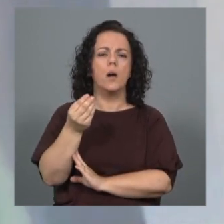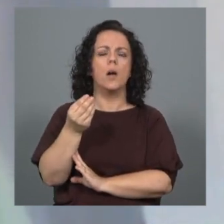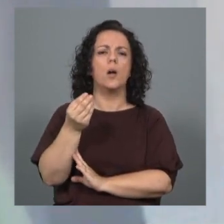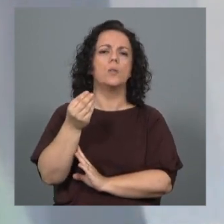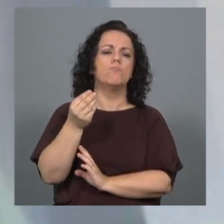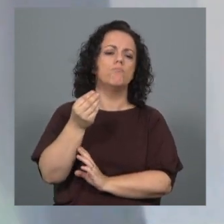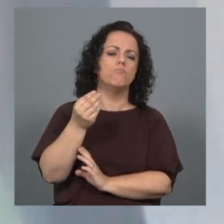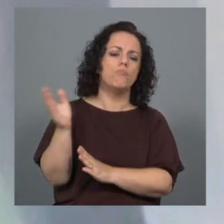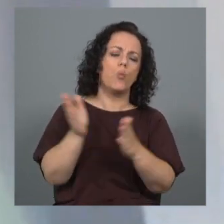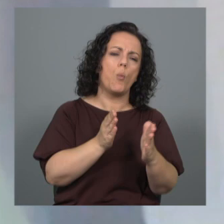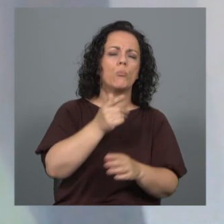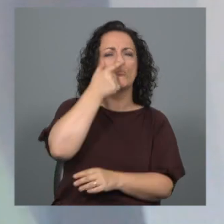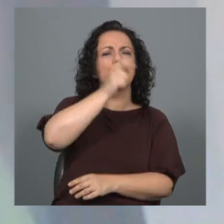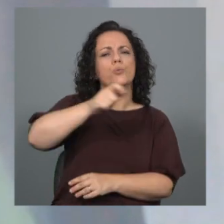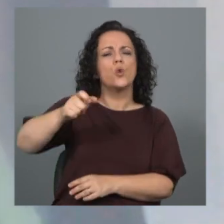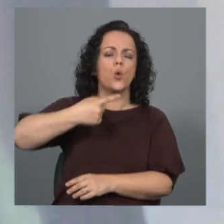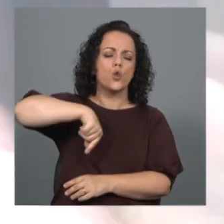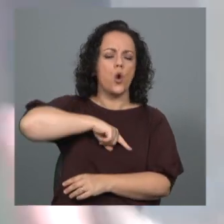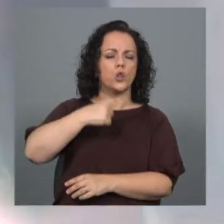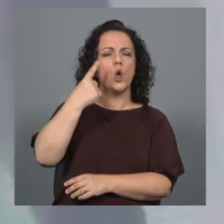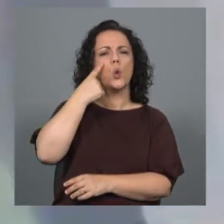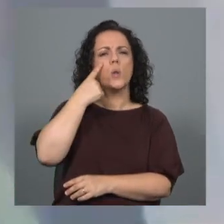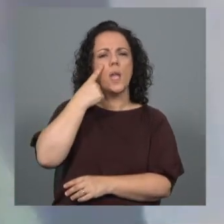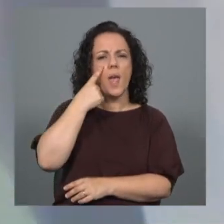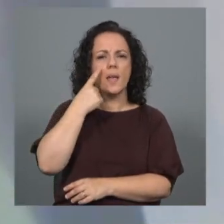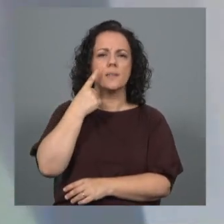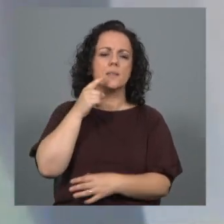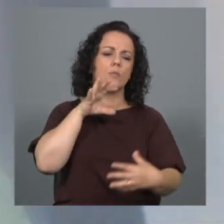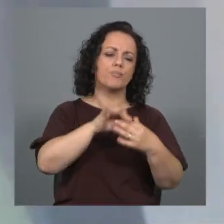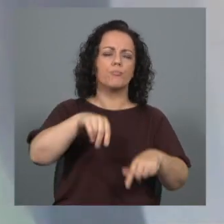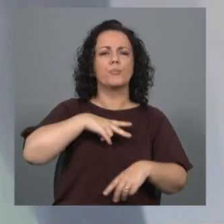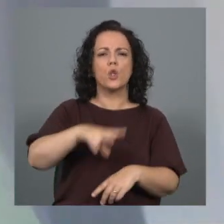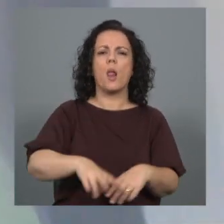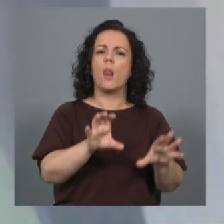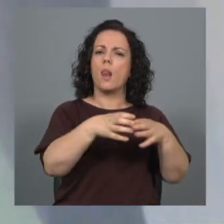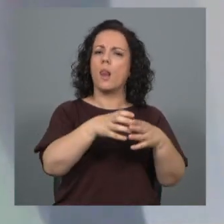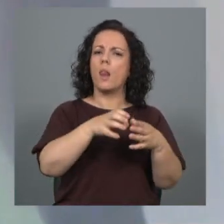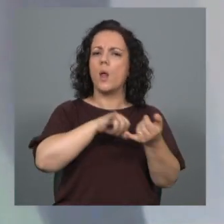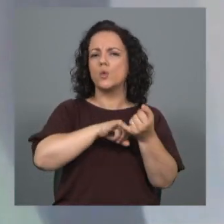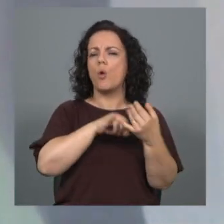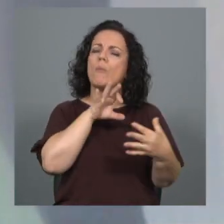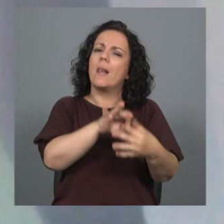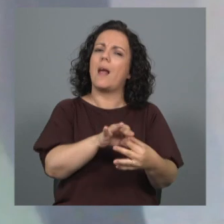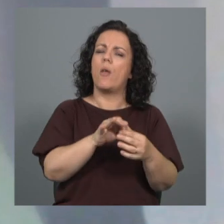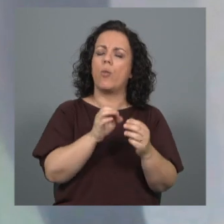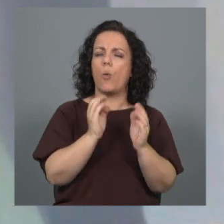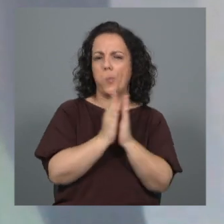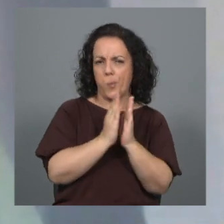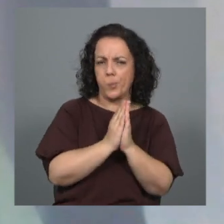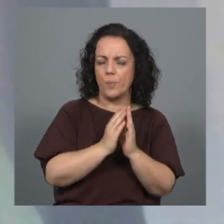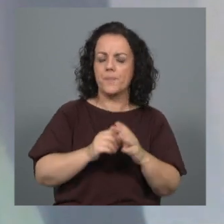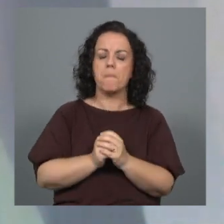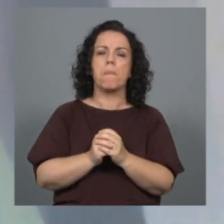algumas pessoas que conhecíamos desde das organizações religiosas cá em Portugal, e fomos